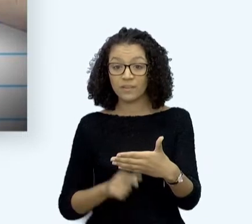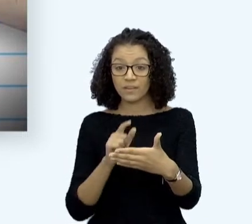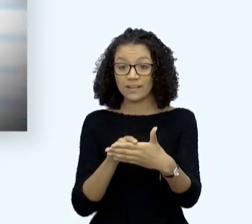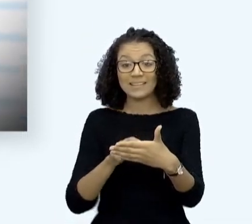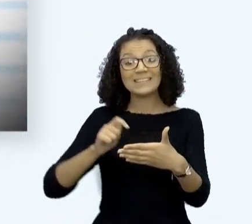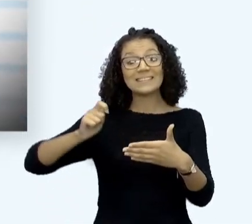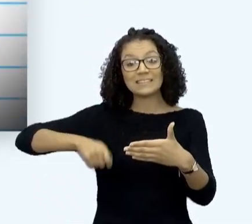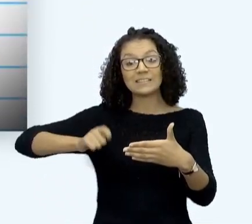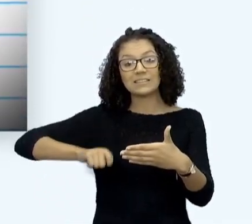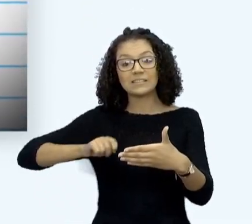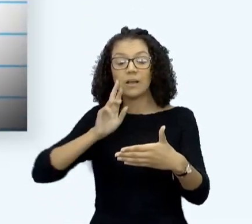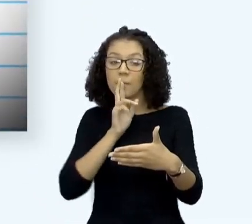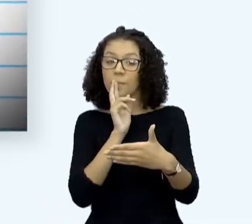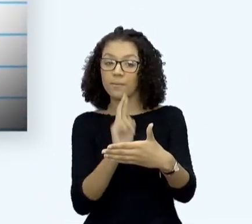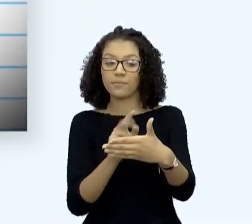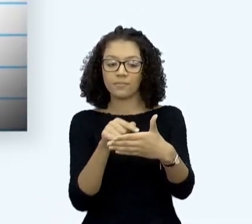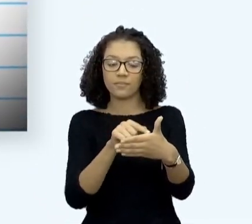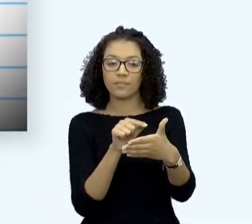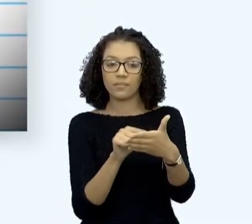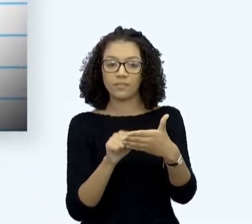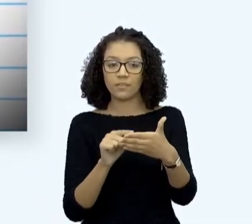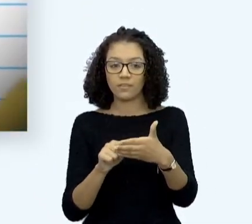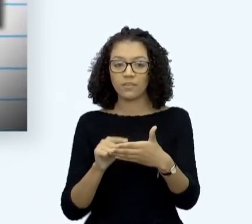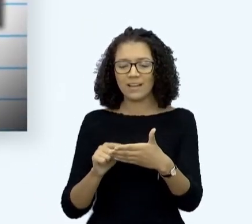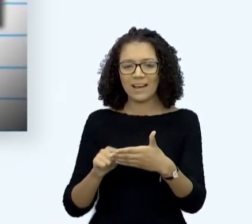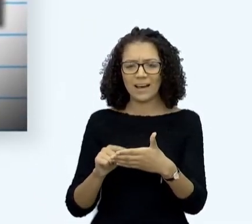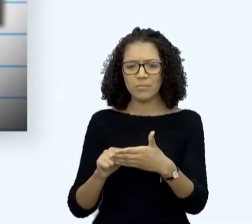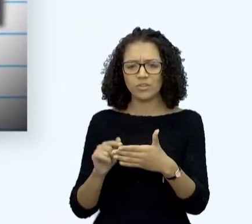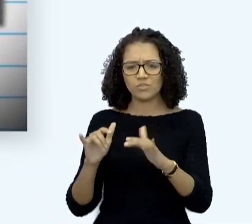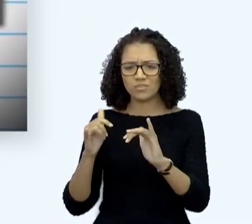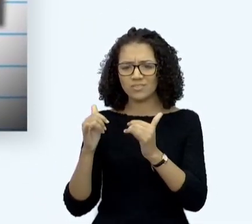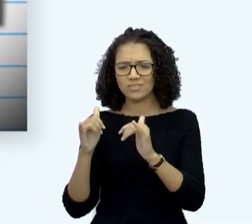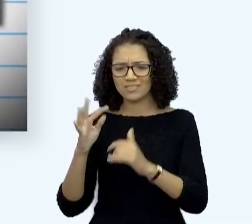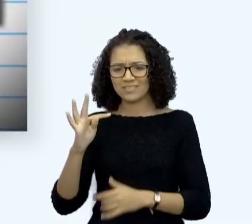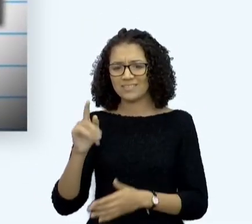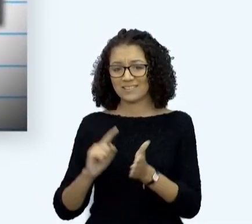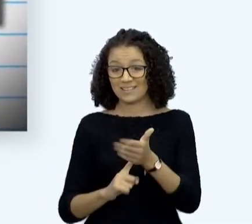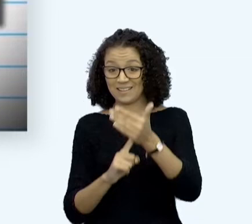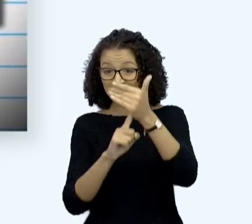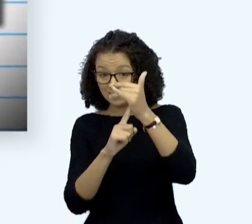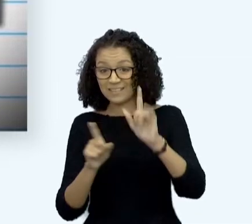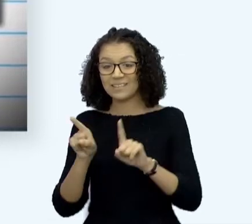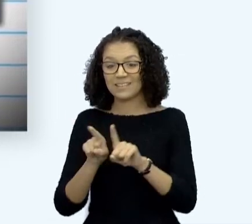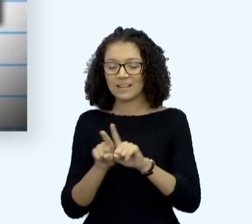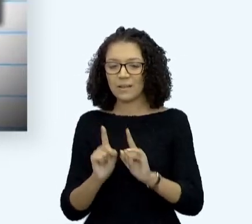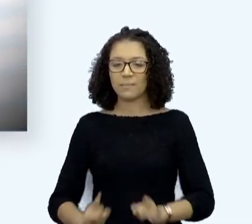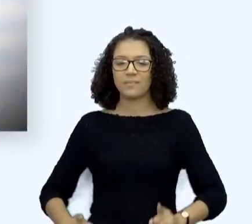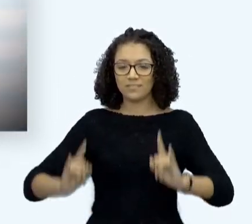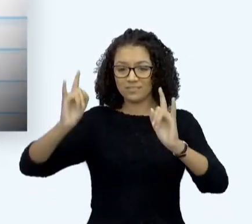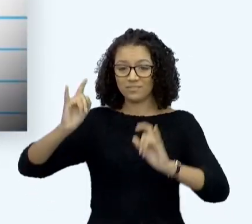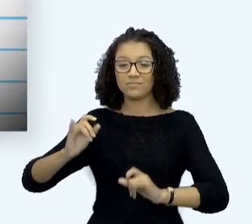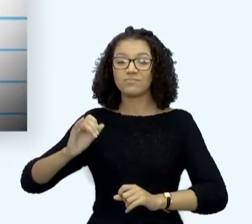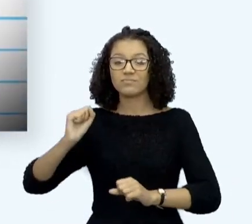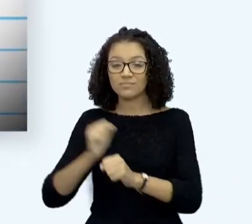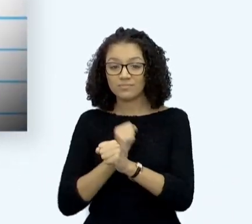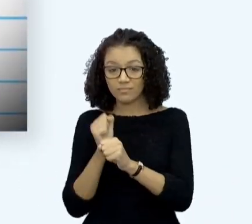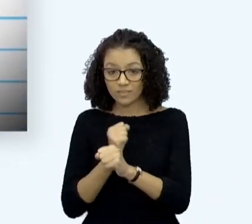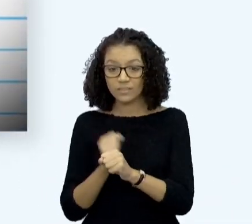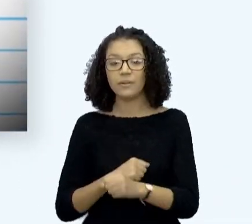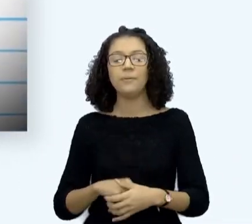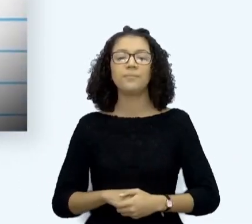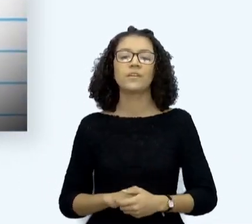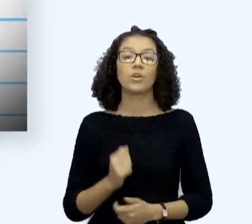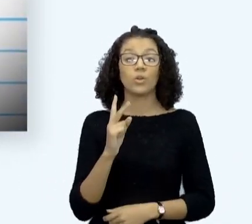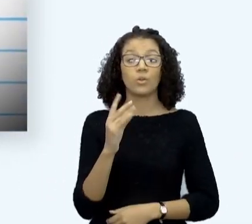resultados da combinação de inovação tecnológica, produção industrial e infraestrutura de comunicações. Em 2016,